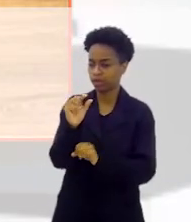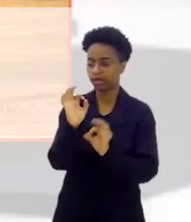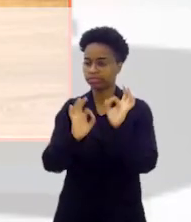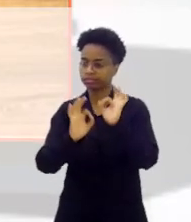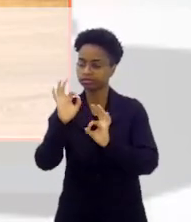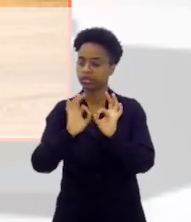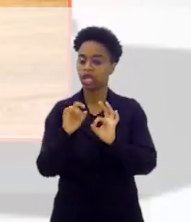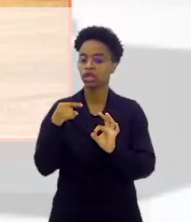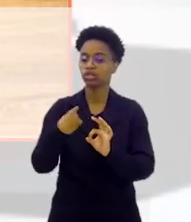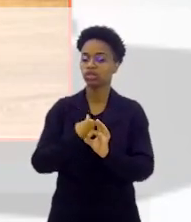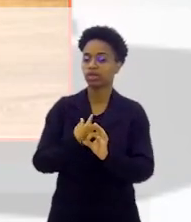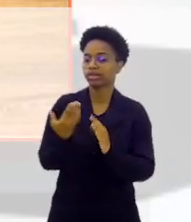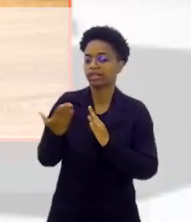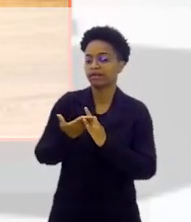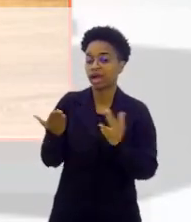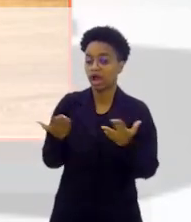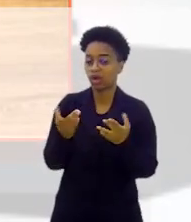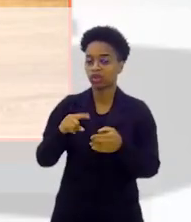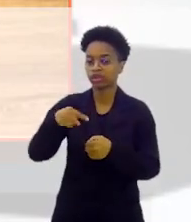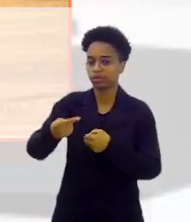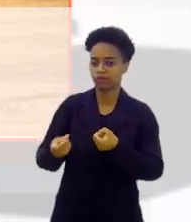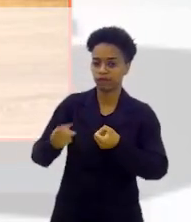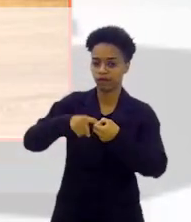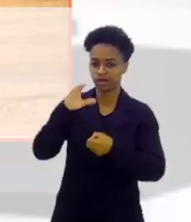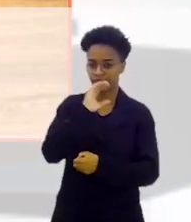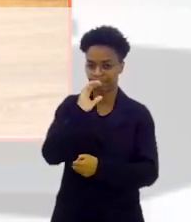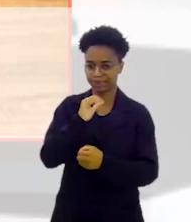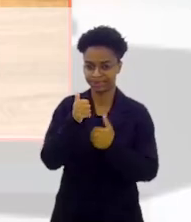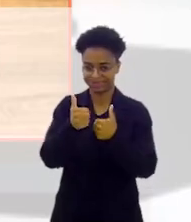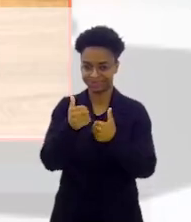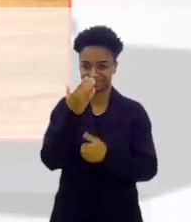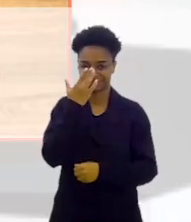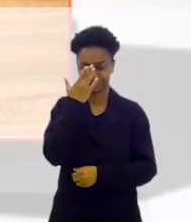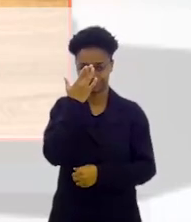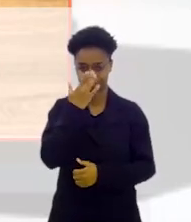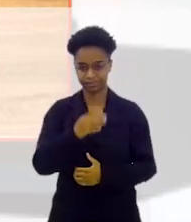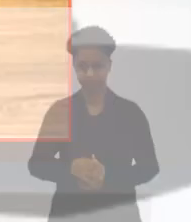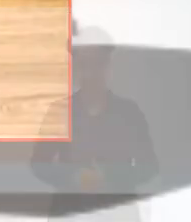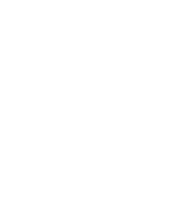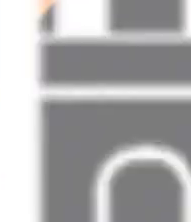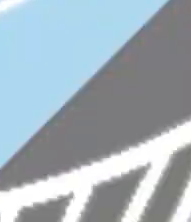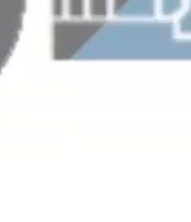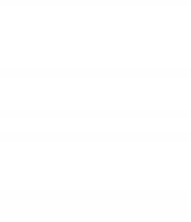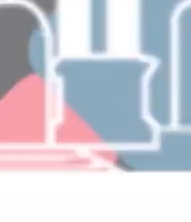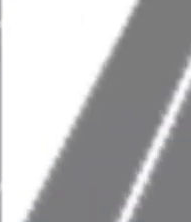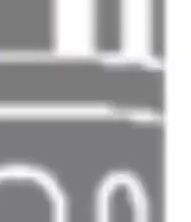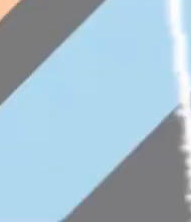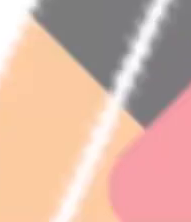fica só formulando que nós vamos para esse breve intervalo e voltamos rapidinho. Fique conosco.